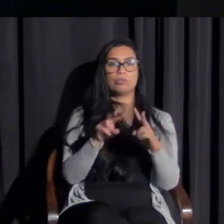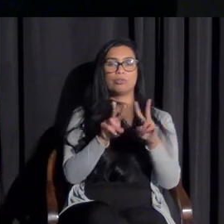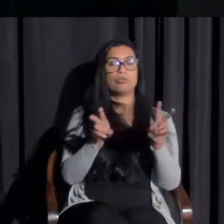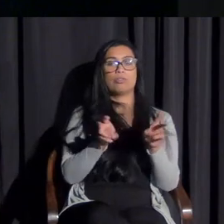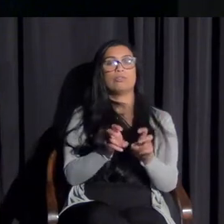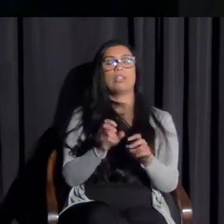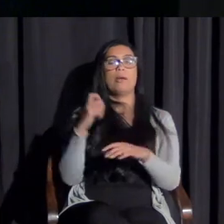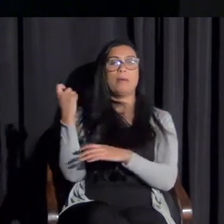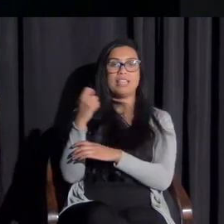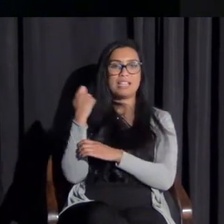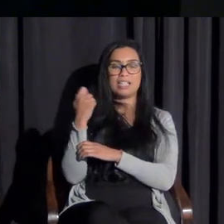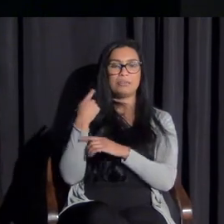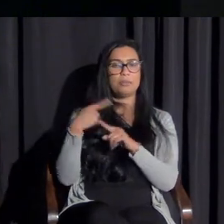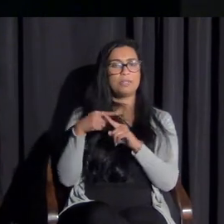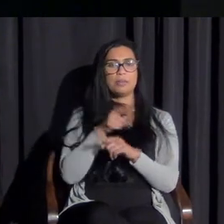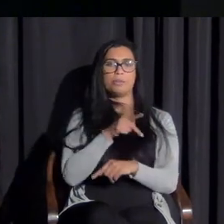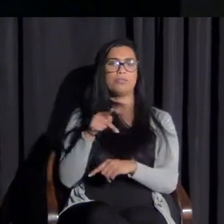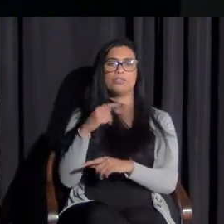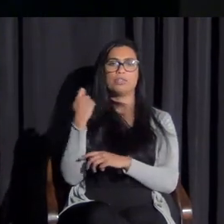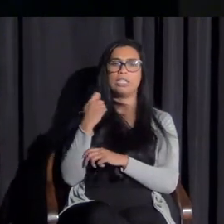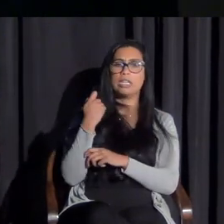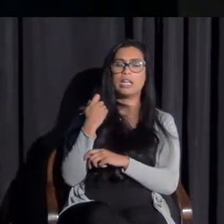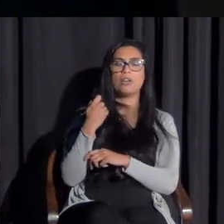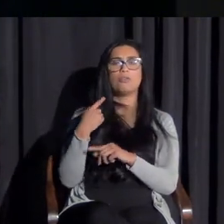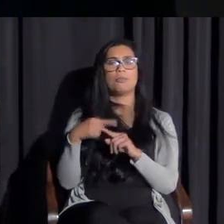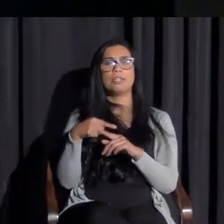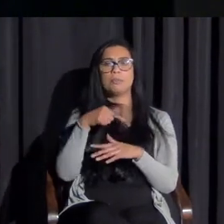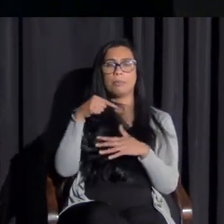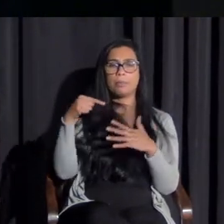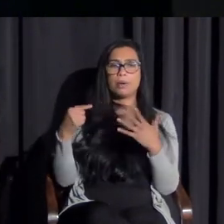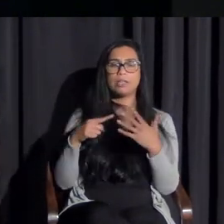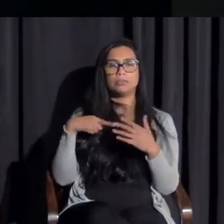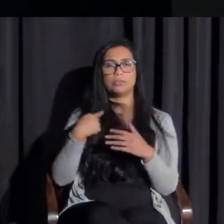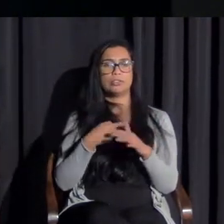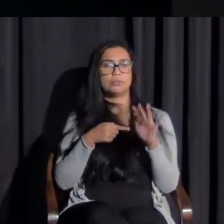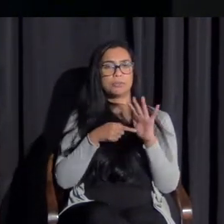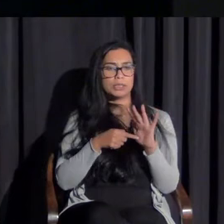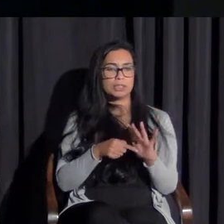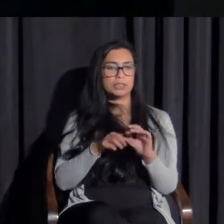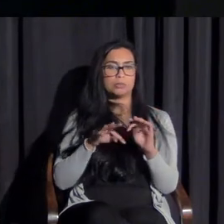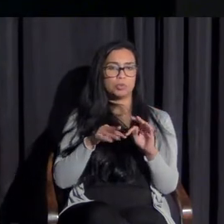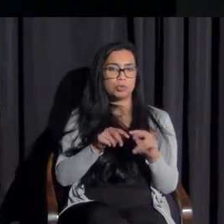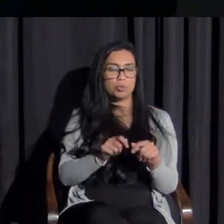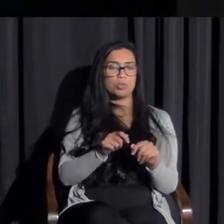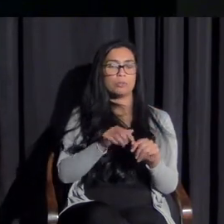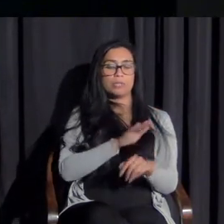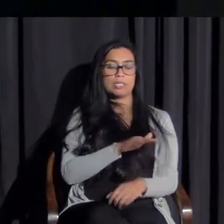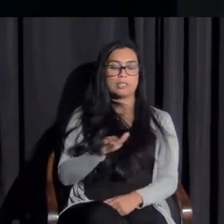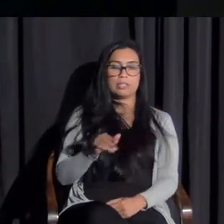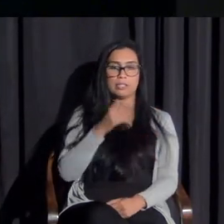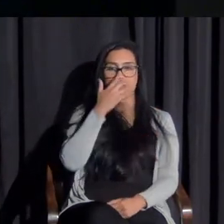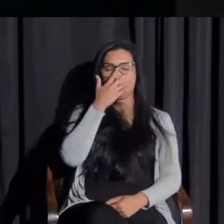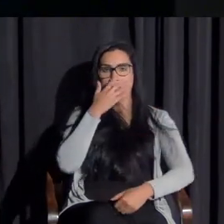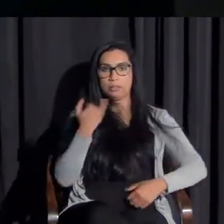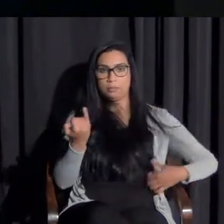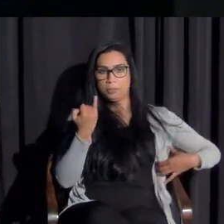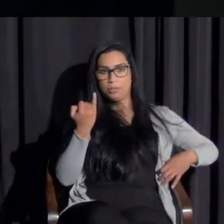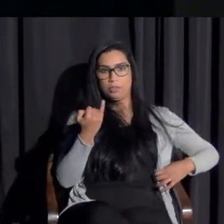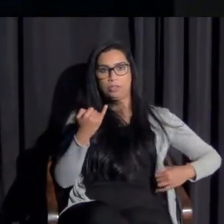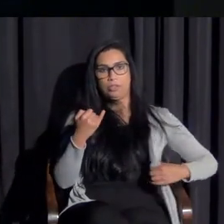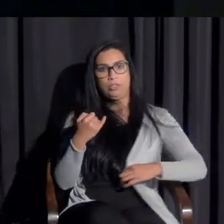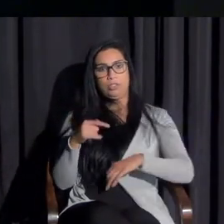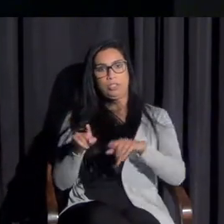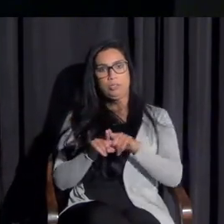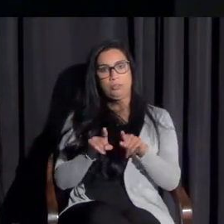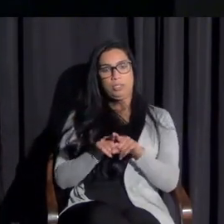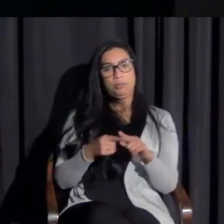que, que os professores estão em greve? Quais são as reivindicações? Isso é importante, né? Inclusive porque as famílias